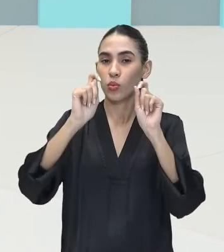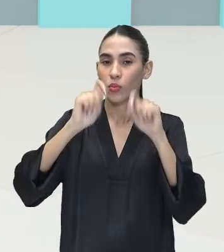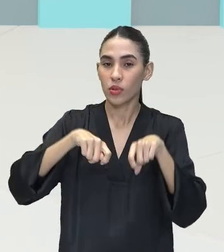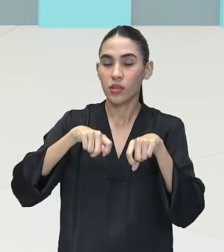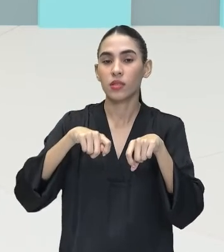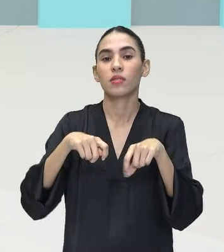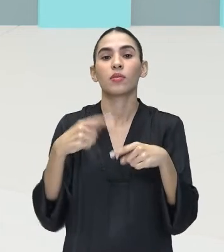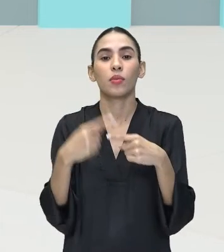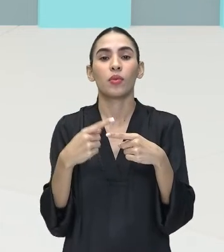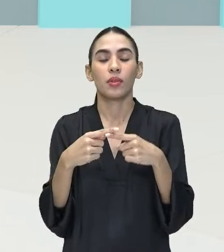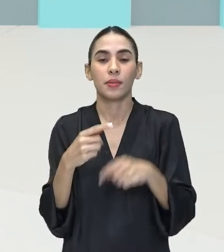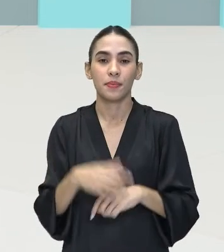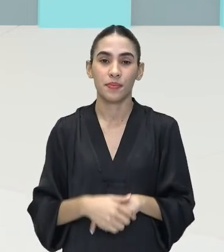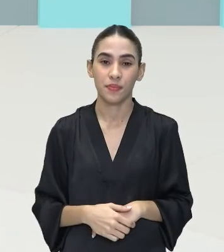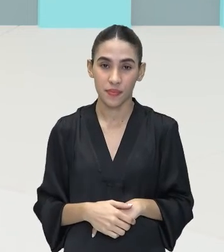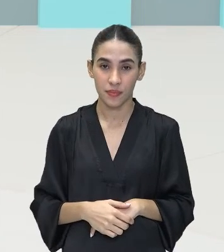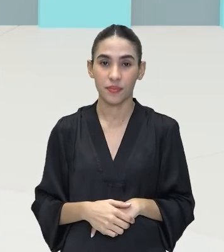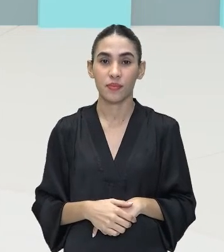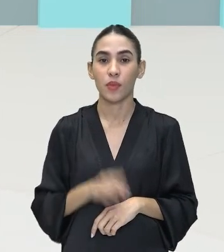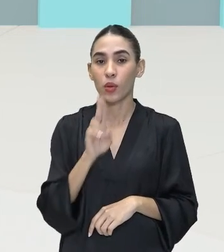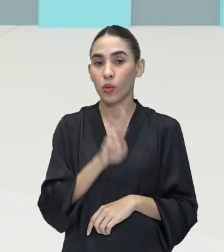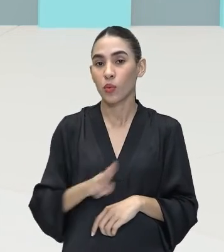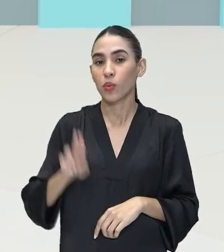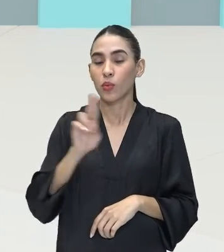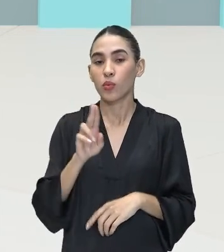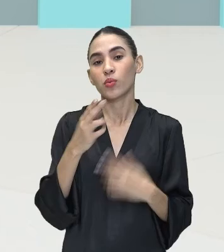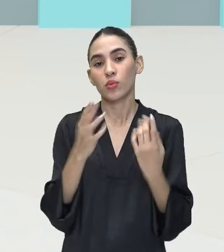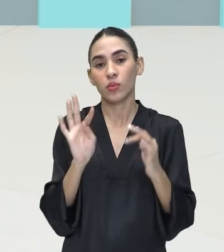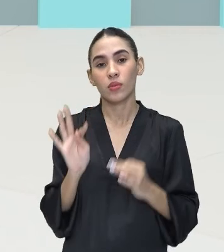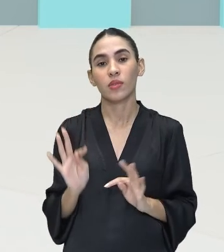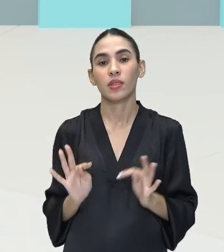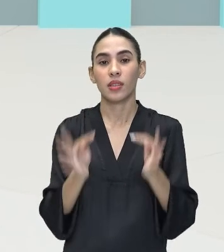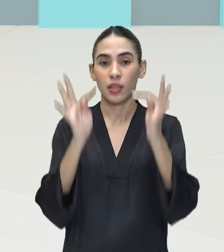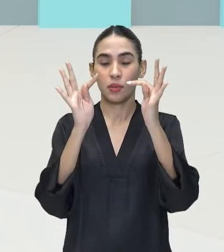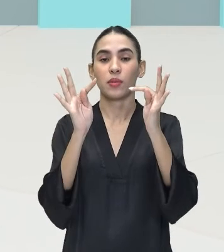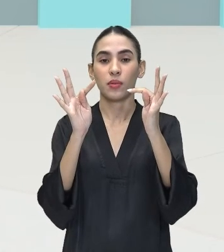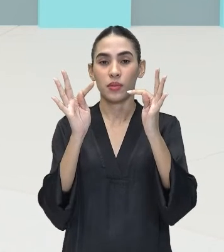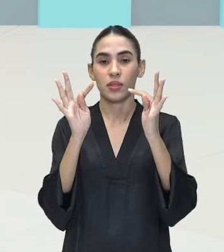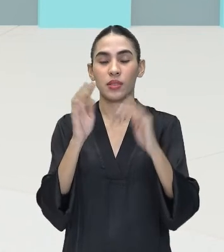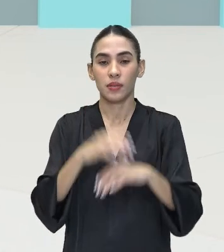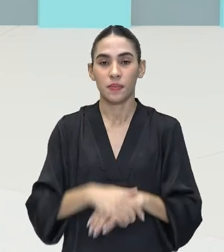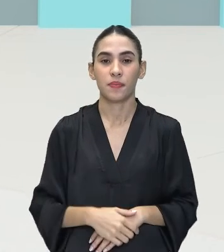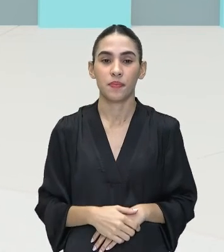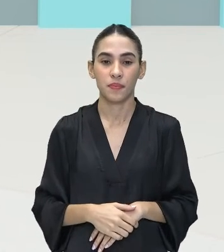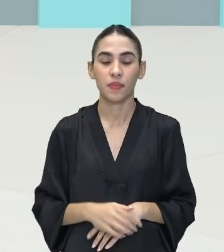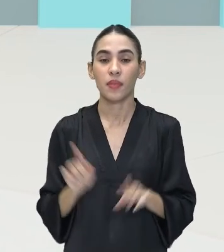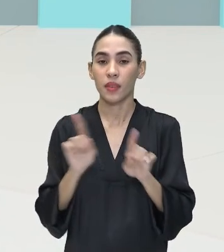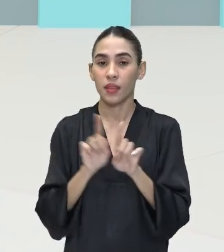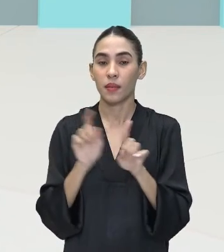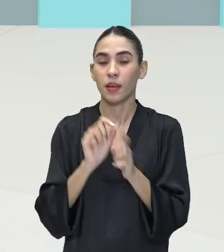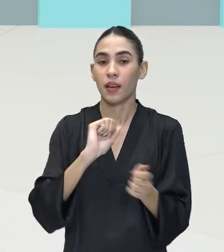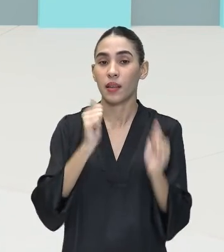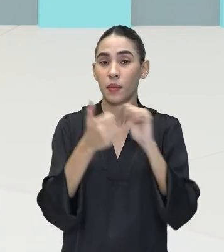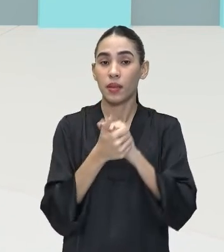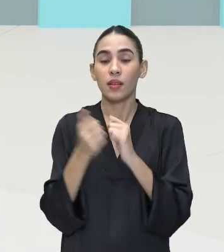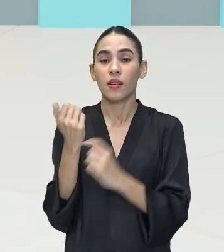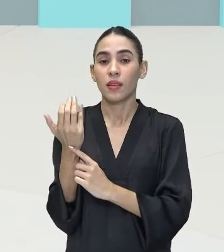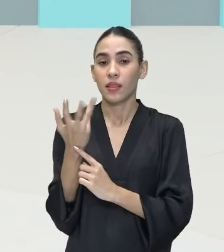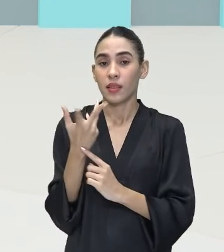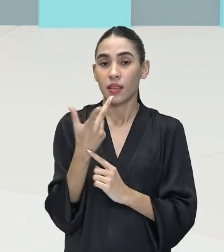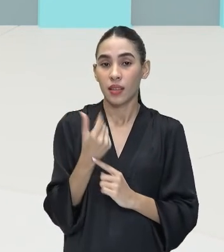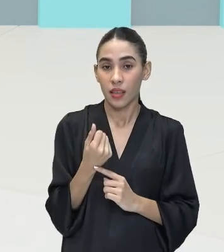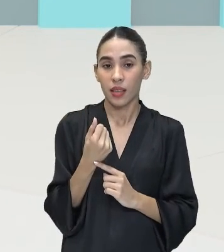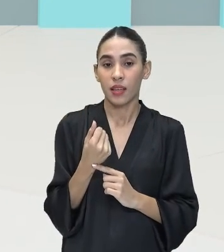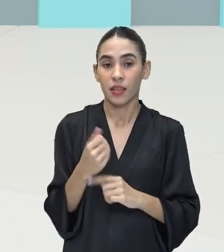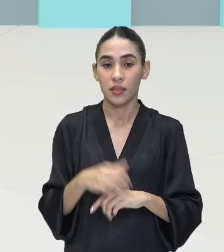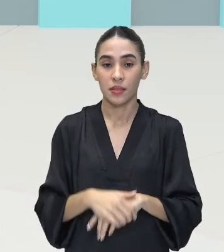é possível com a evolução dos meios e a adaptação da arte a